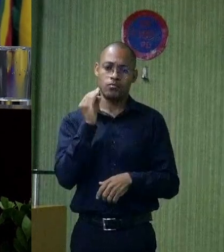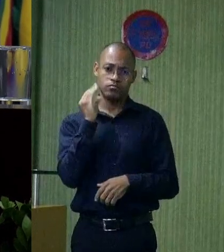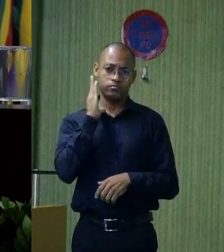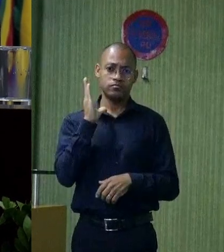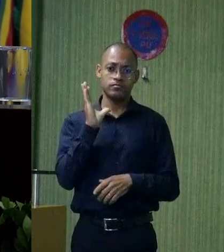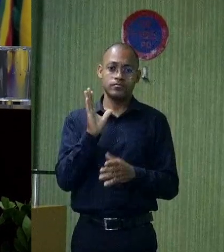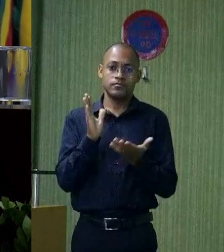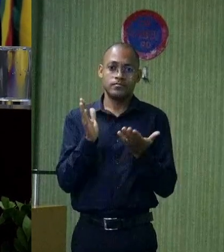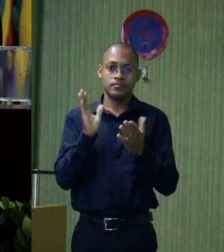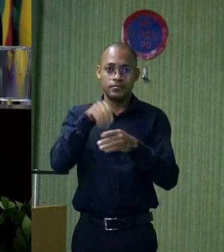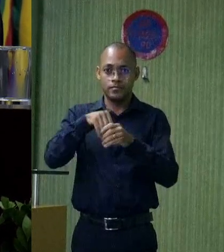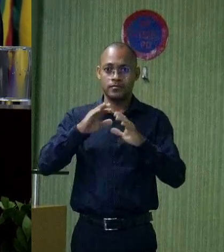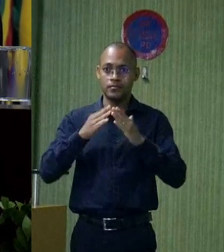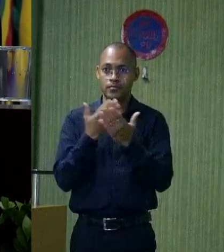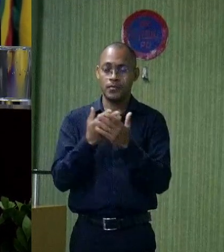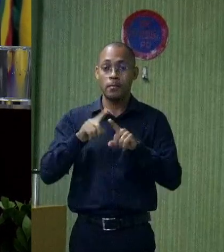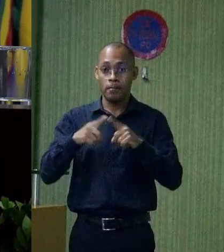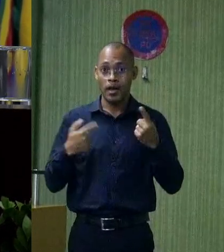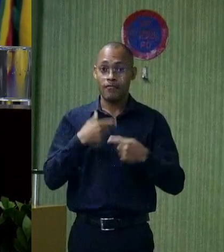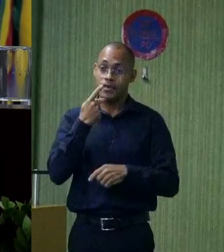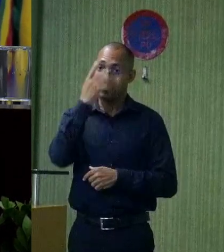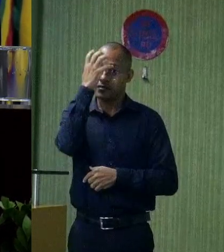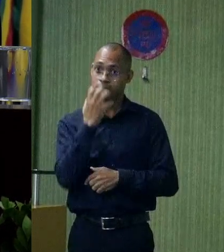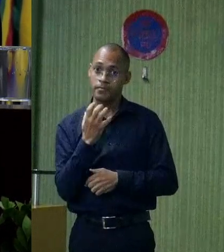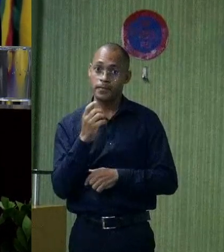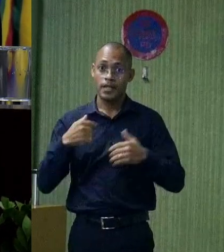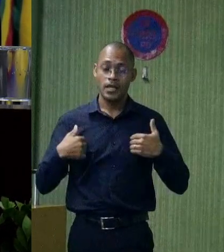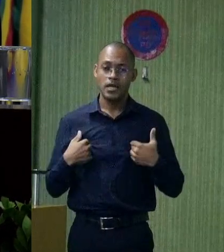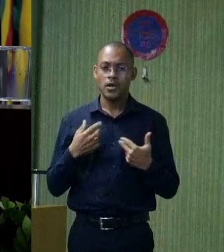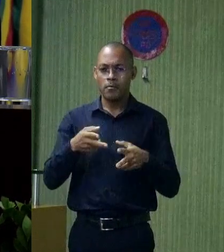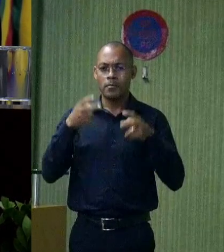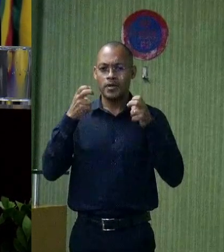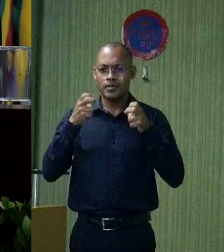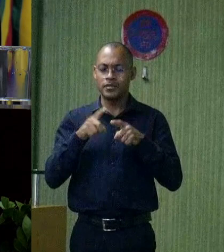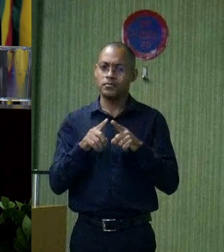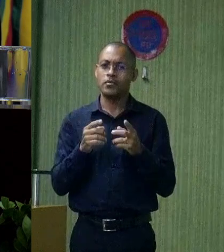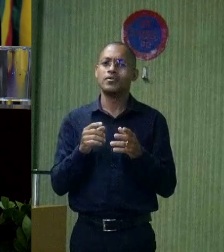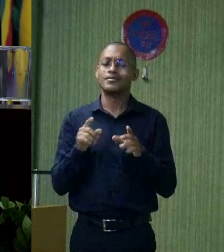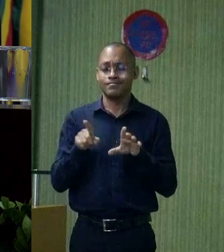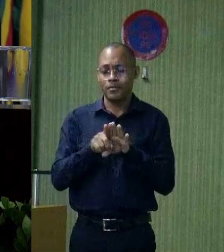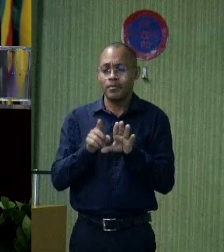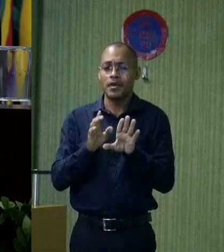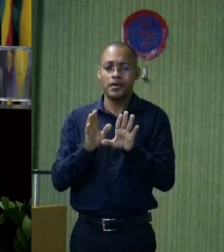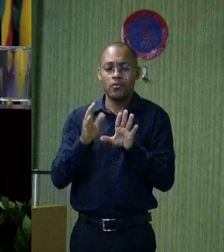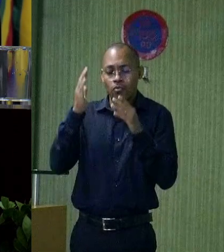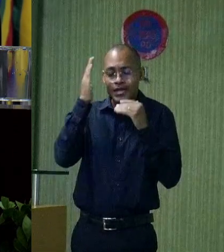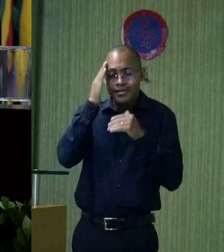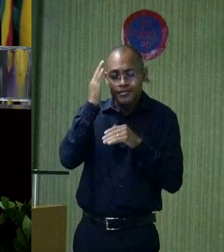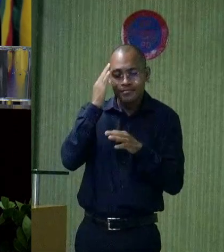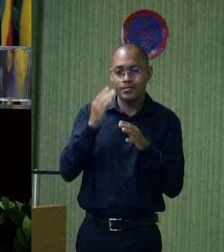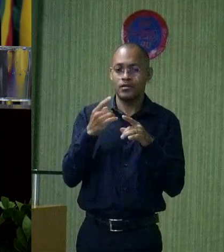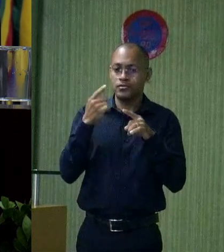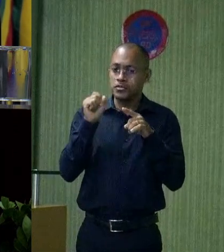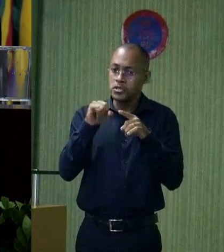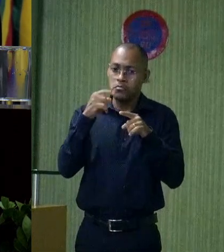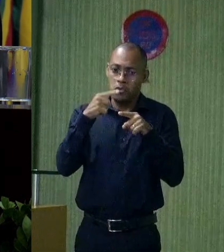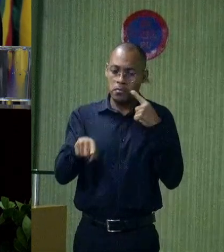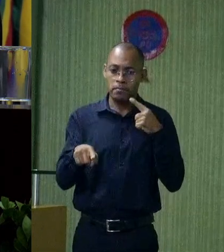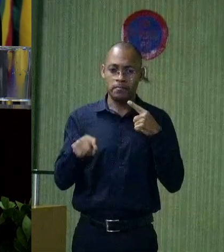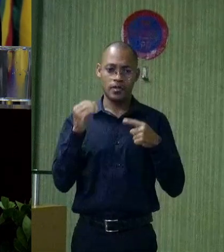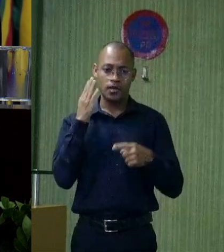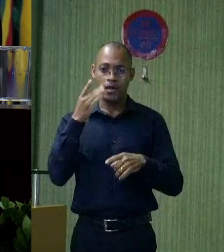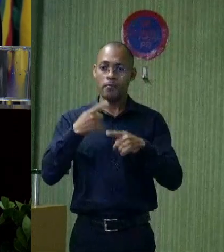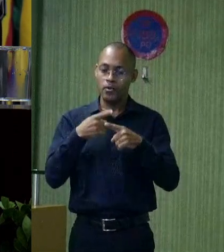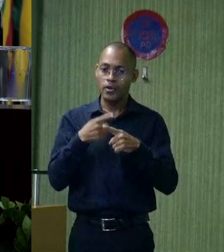mas sendo bem sincero eu vejo com simpatia essa questão da restrição no âmbito escolar porque assim foi foi bem